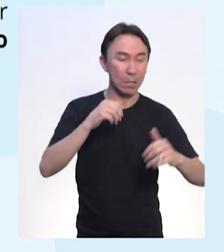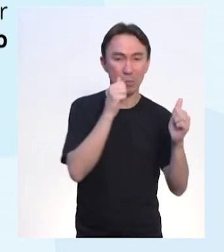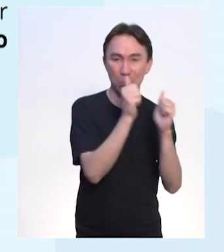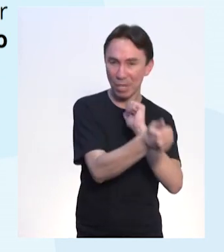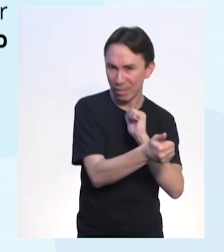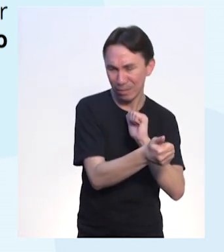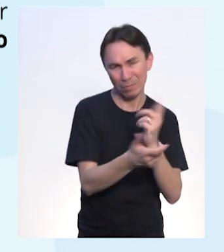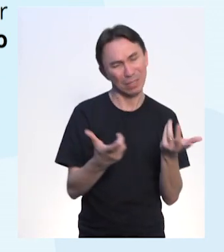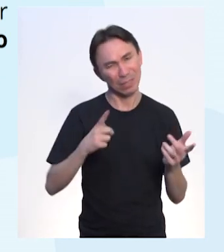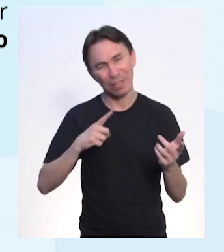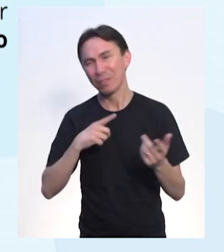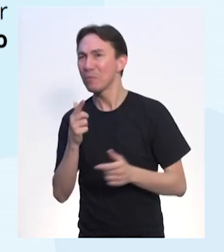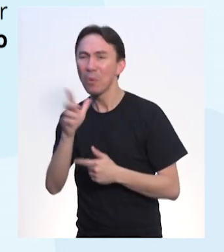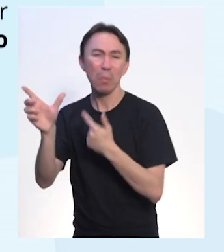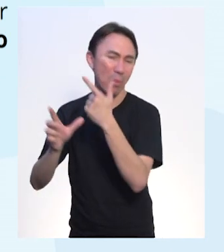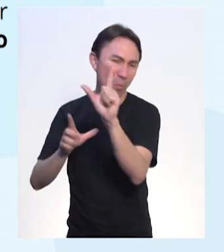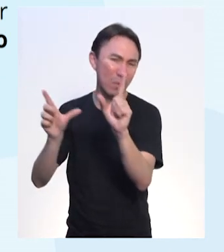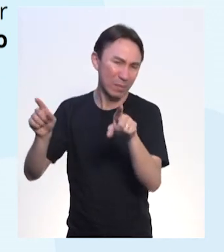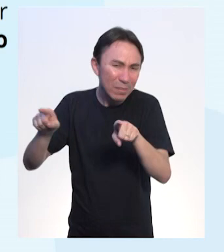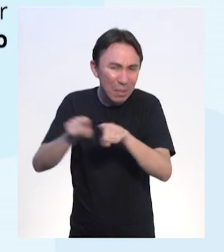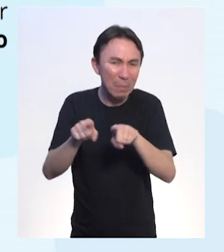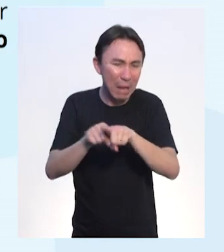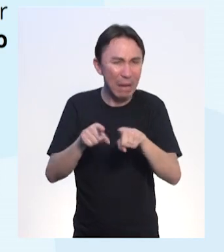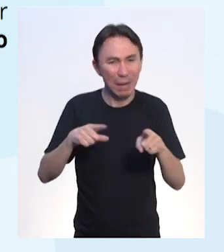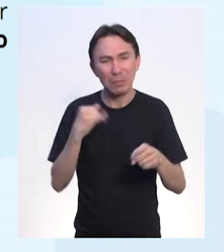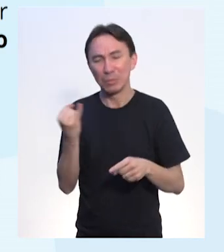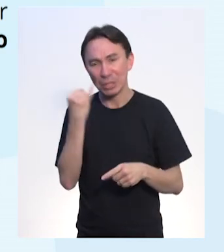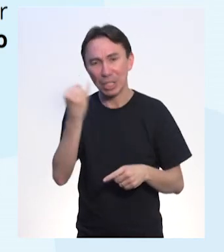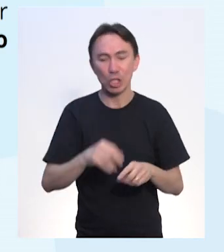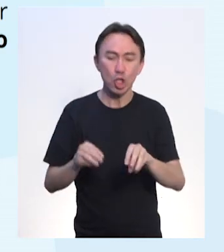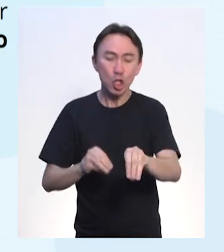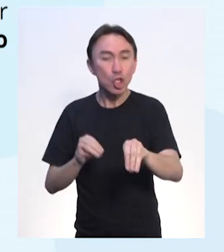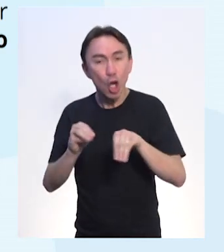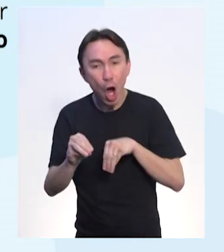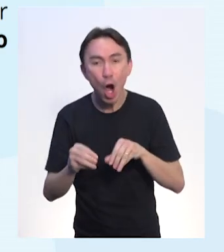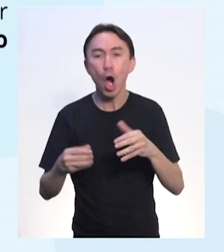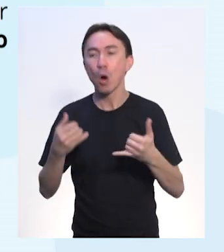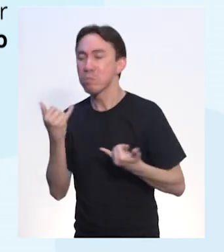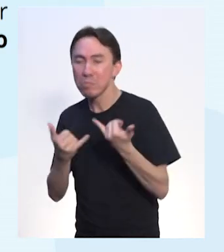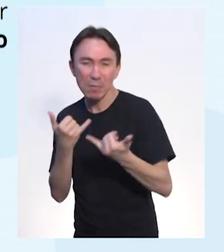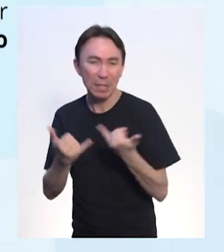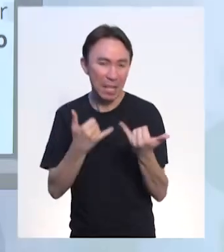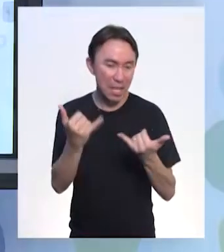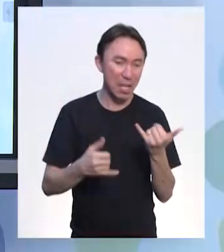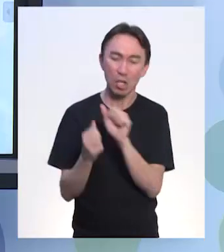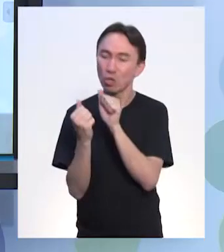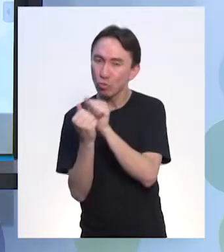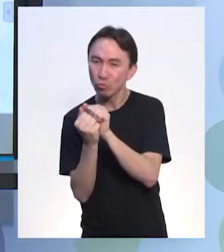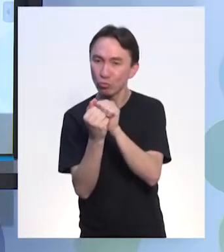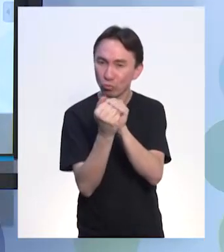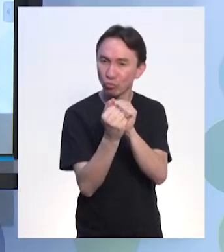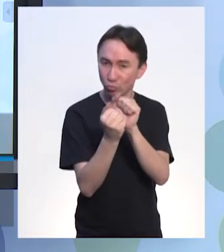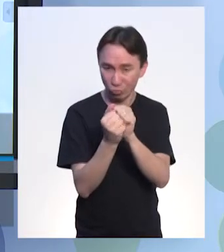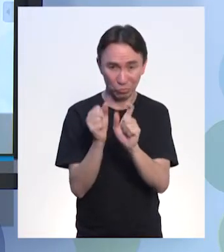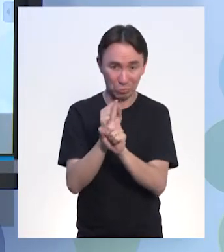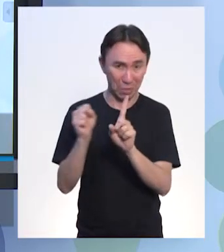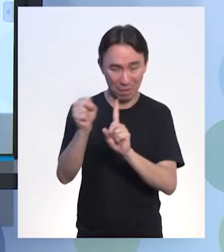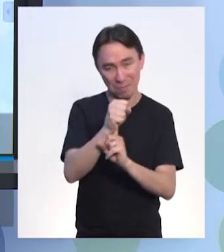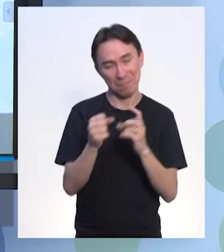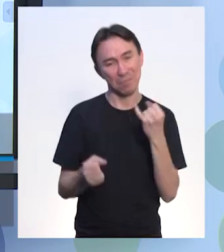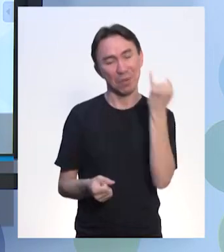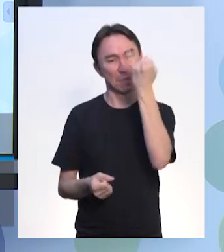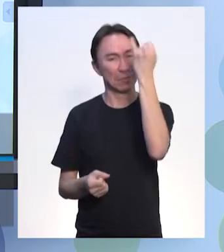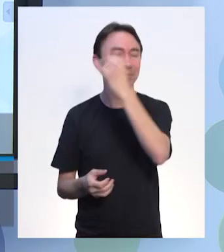jogos, brincadeiras, de convívio social. E aí, nesse nosso apanhado que tem em nosso material, quando fala aí das